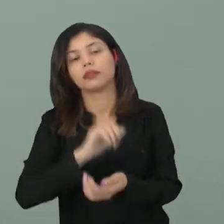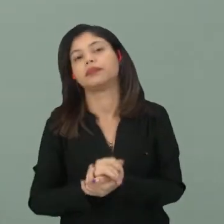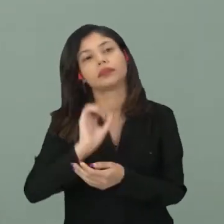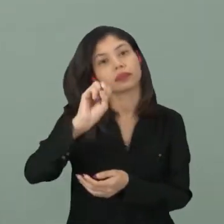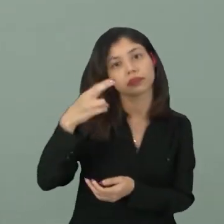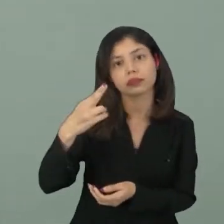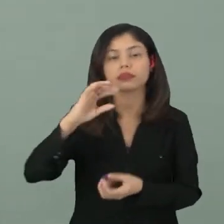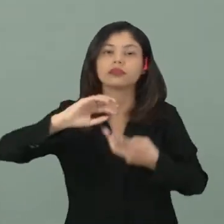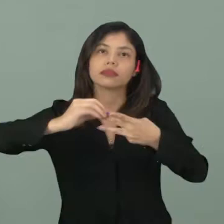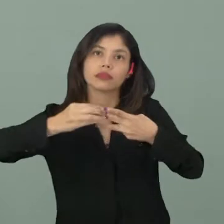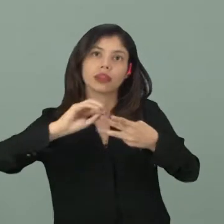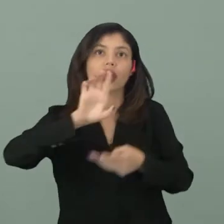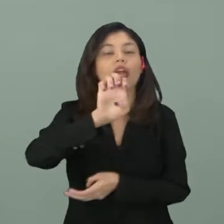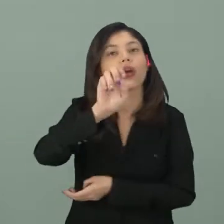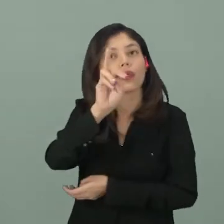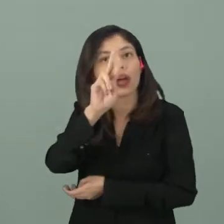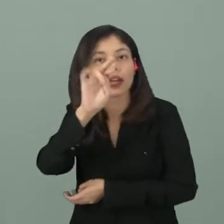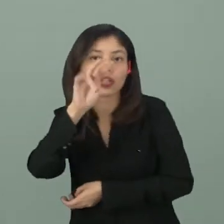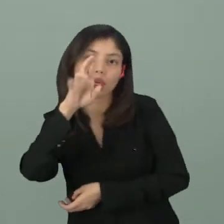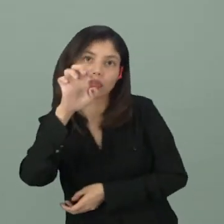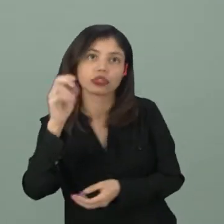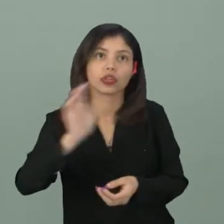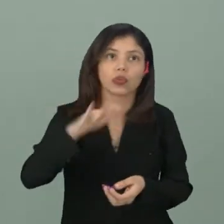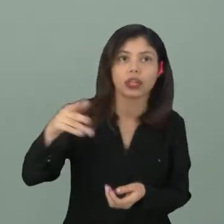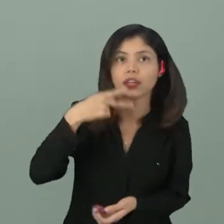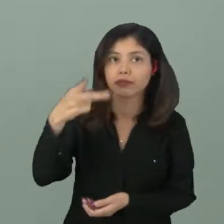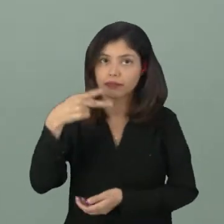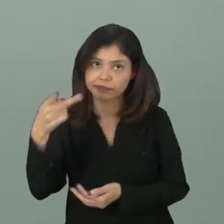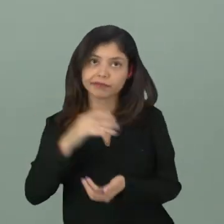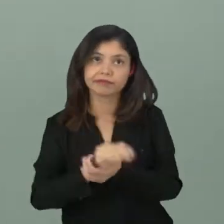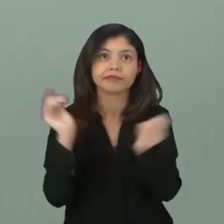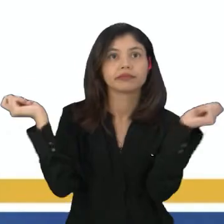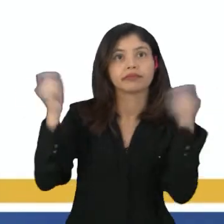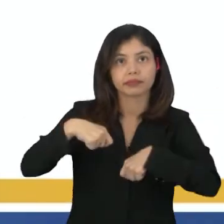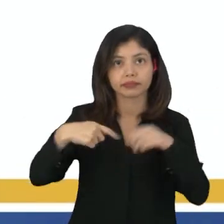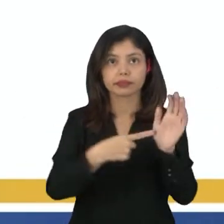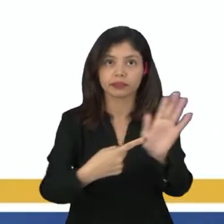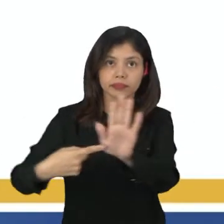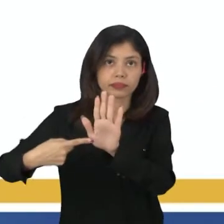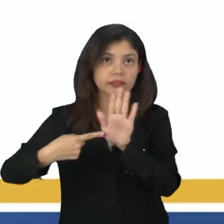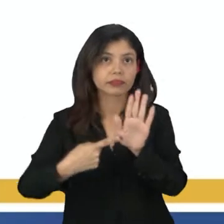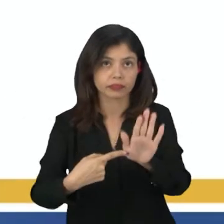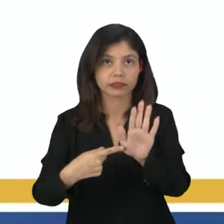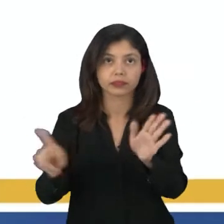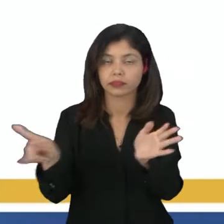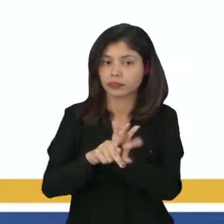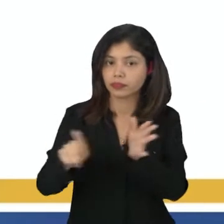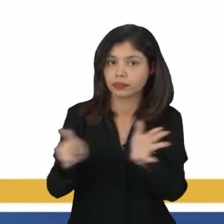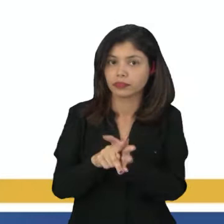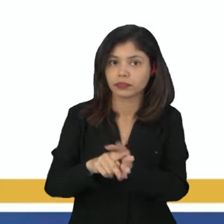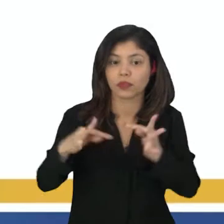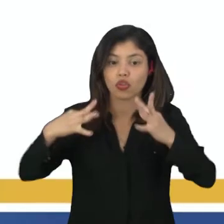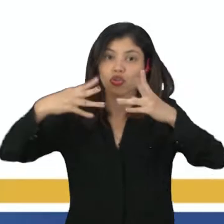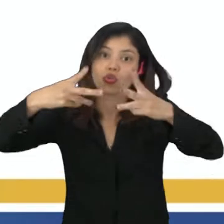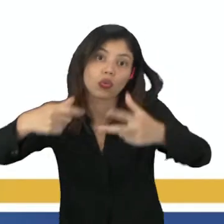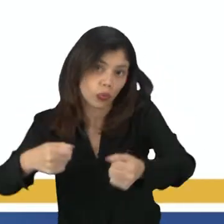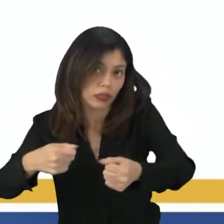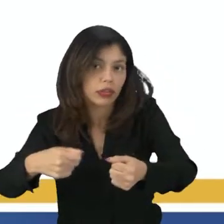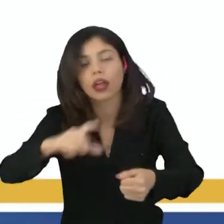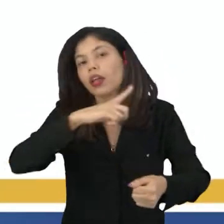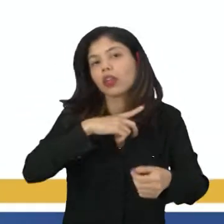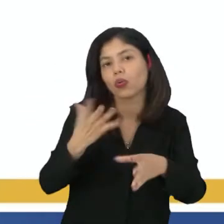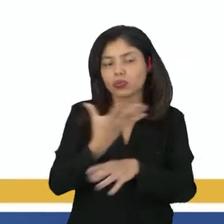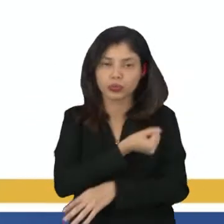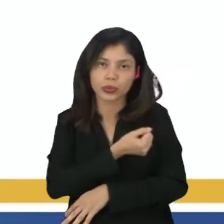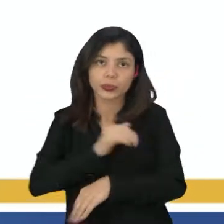célula eucarionte. Quando a gente fala da célula eucarionte, é aquela que vai ser uma célula mais complexa, por possuir um